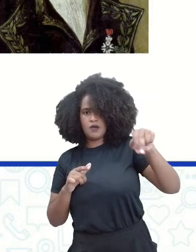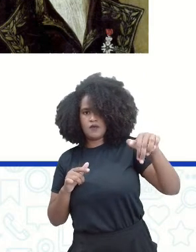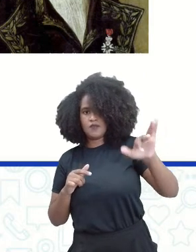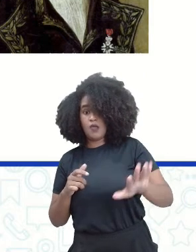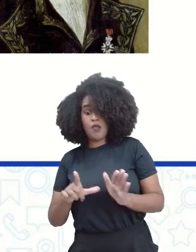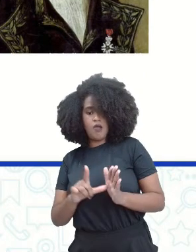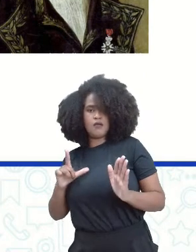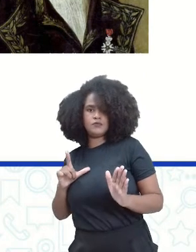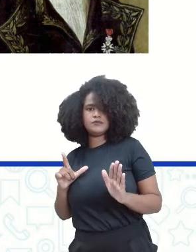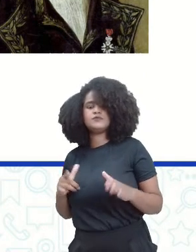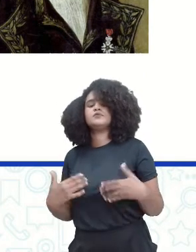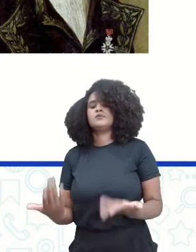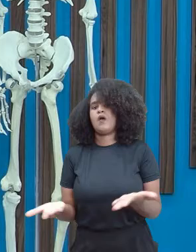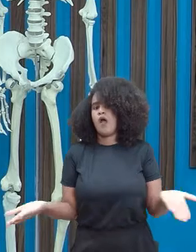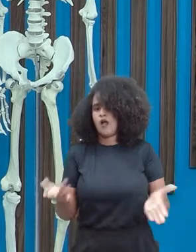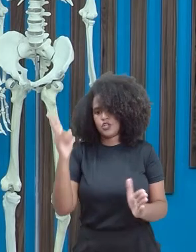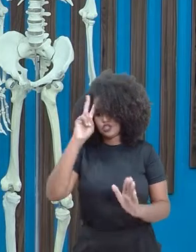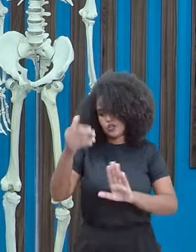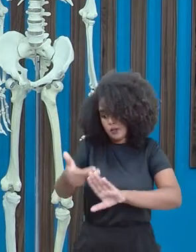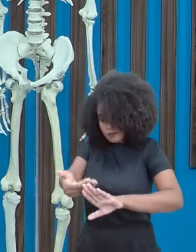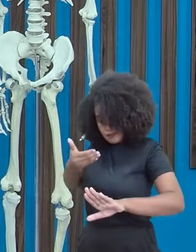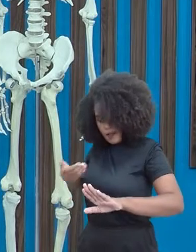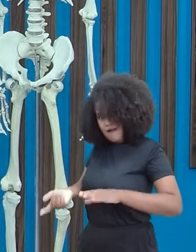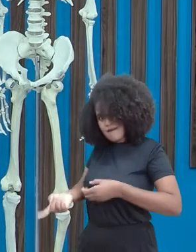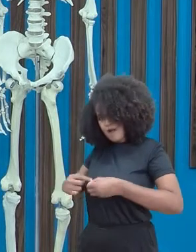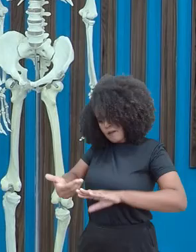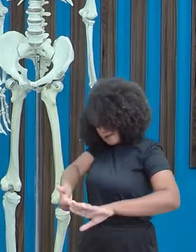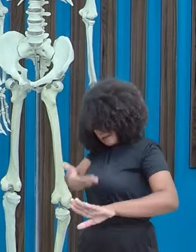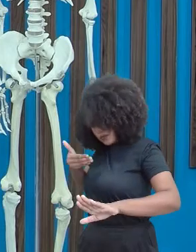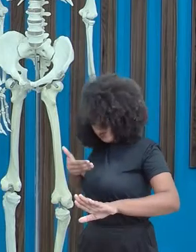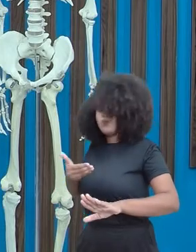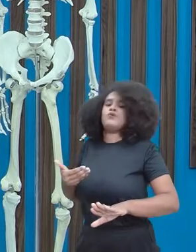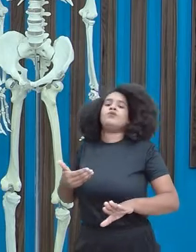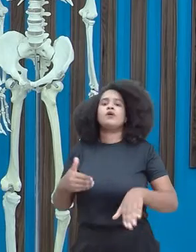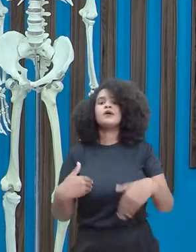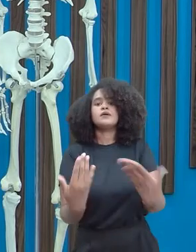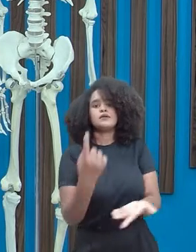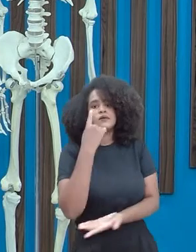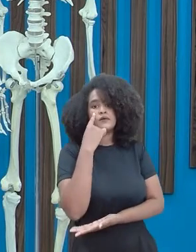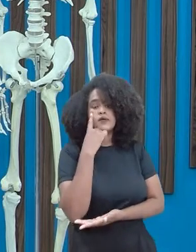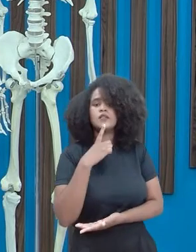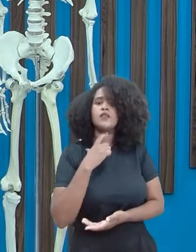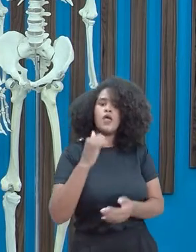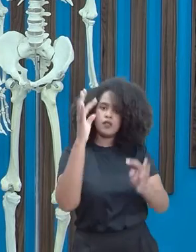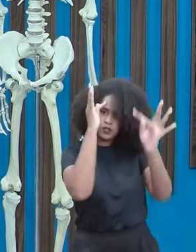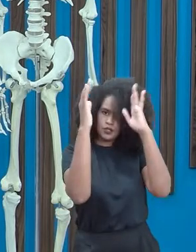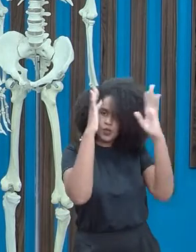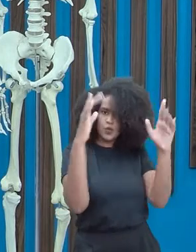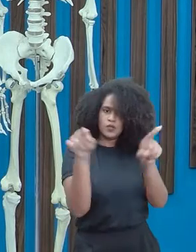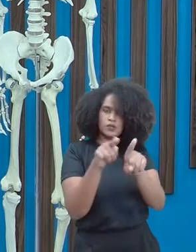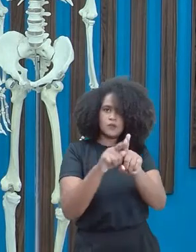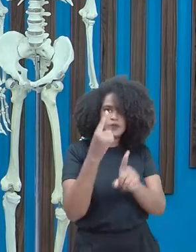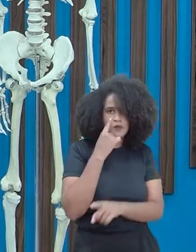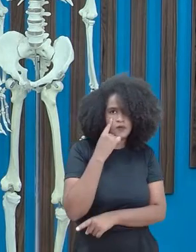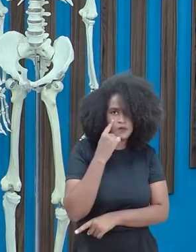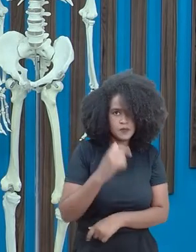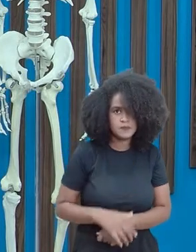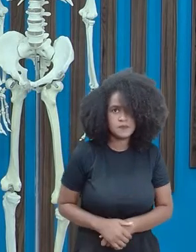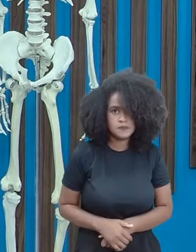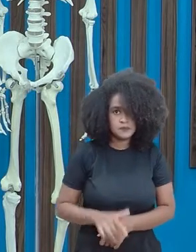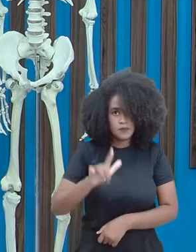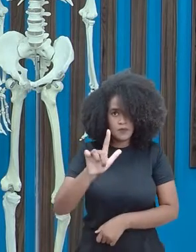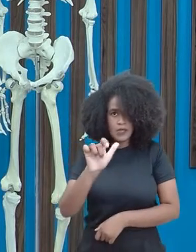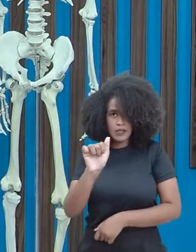estou voltando um pouquinho na história para também situar Darwin. E aí ele tem algumas ideias. Lamarck, gente, aí